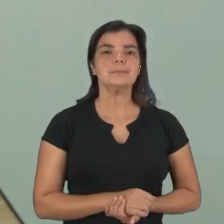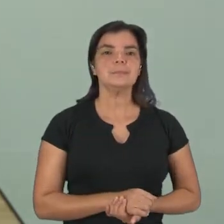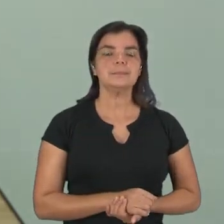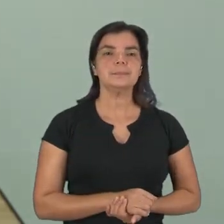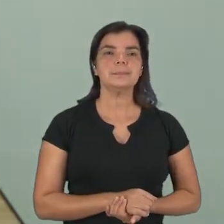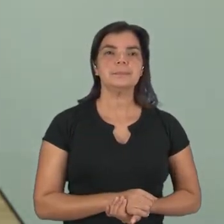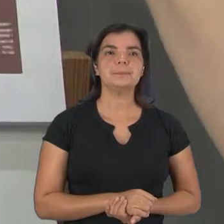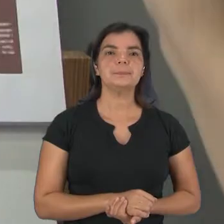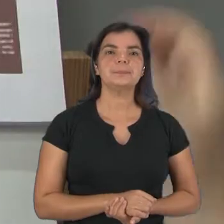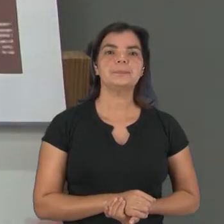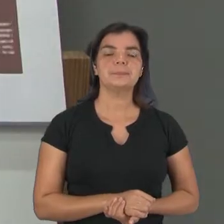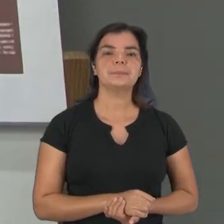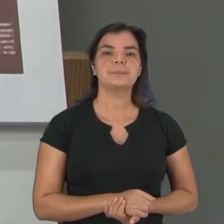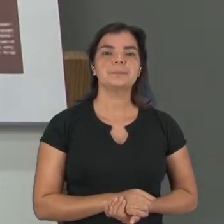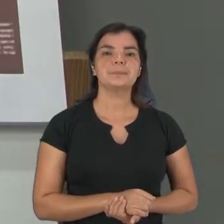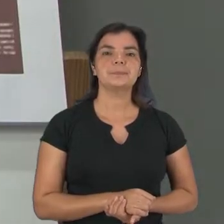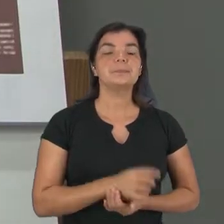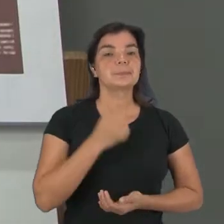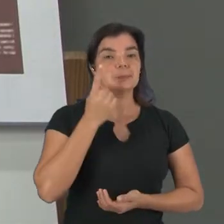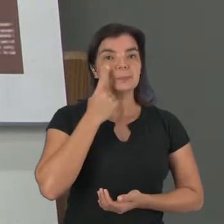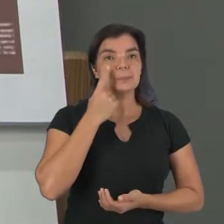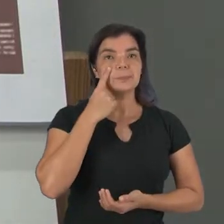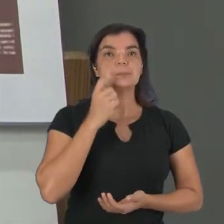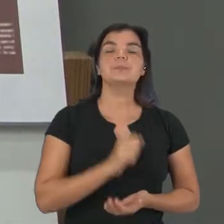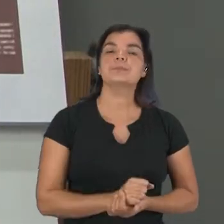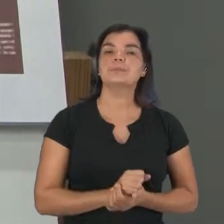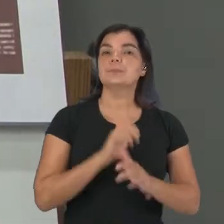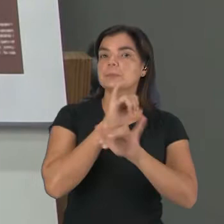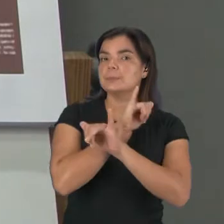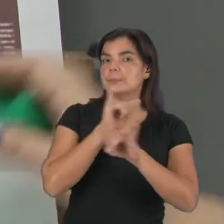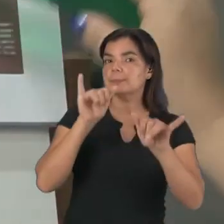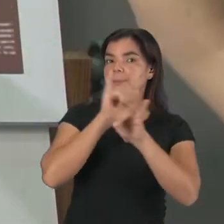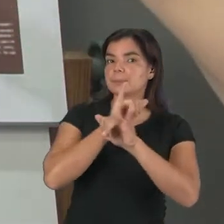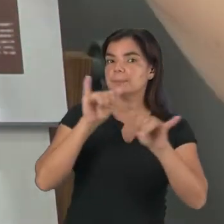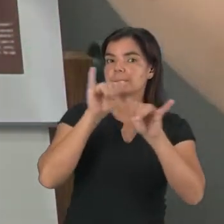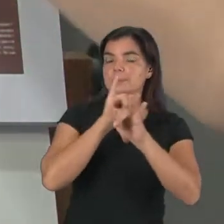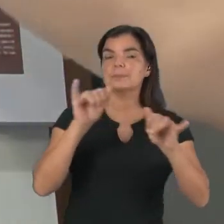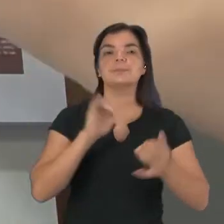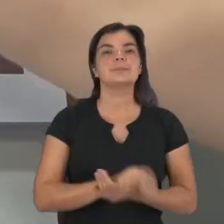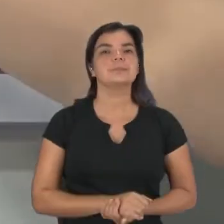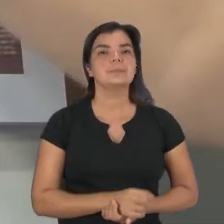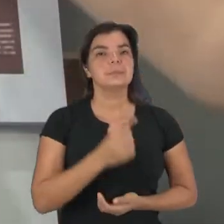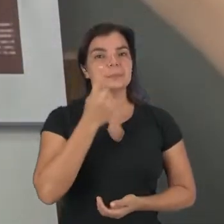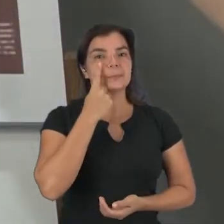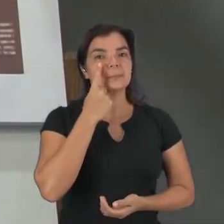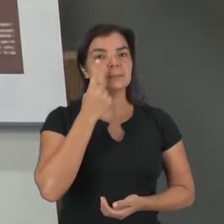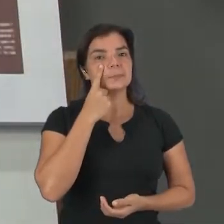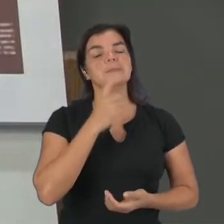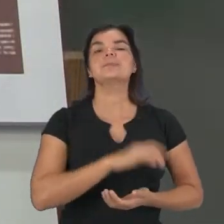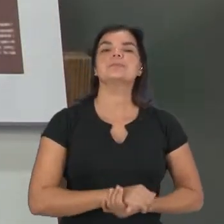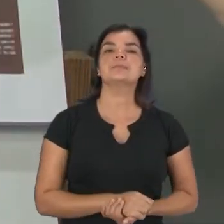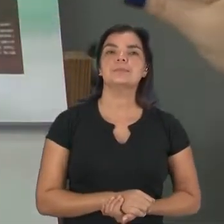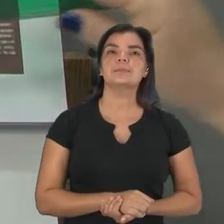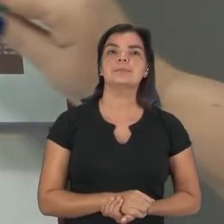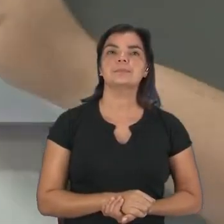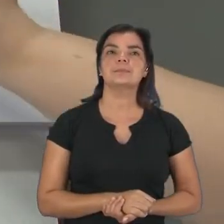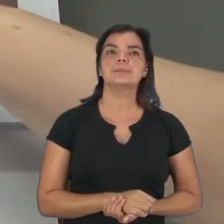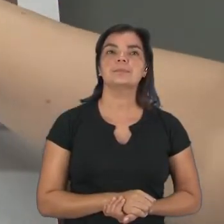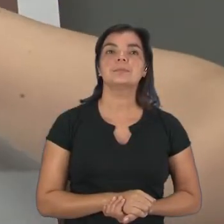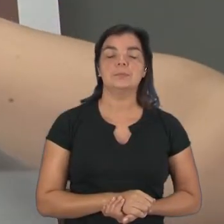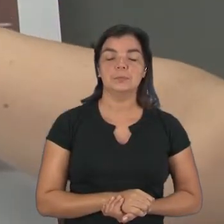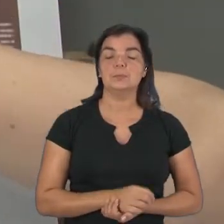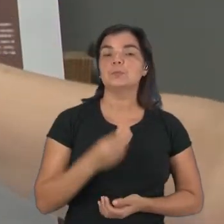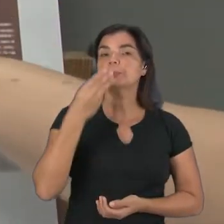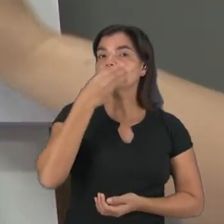olha só nesse cartaz aqui de uma propaganda. Veja bem aqui, sobremesas do